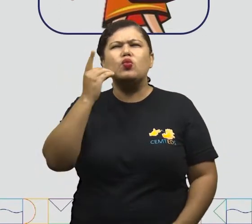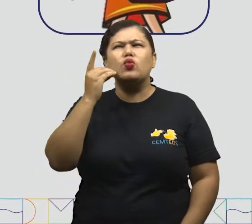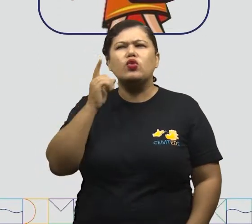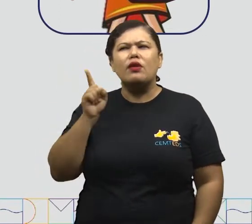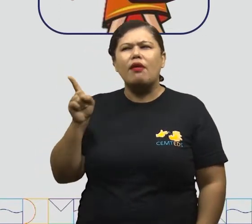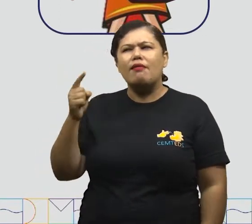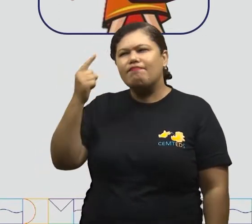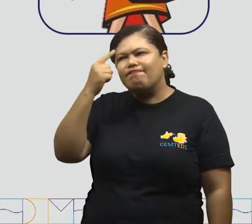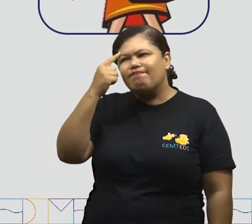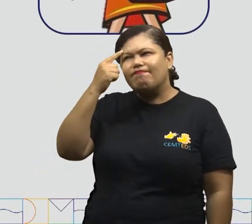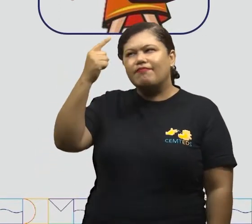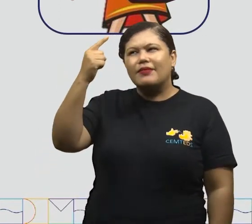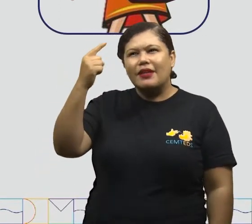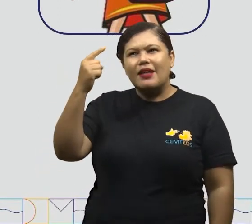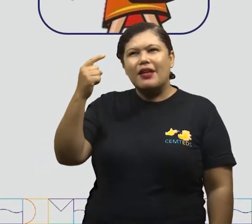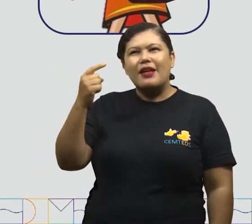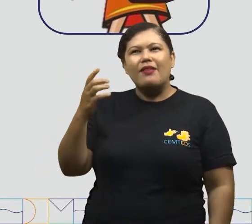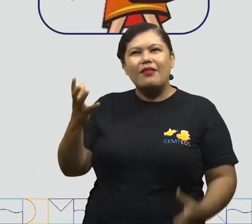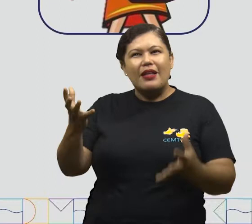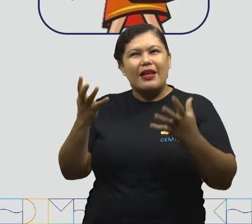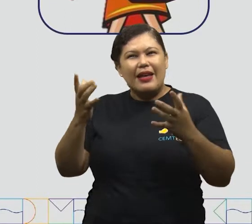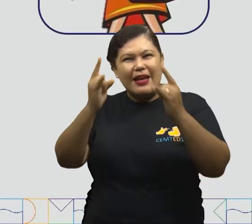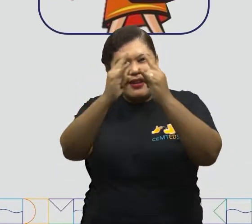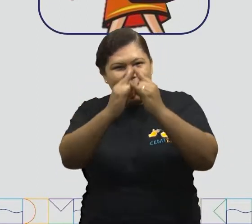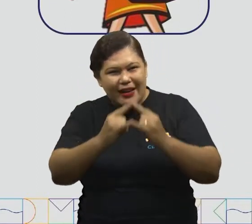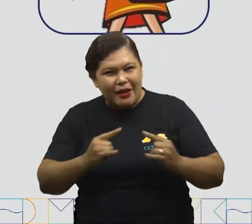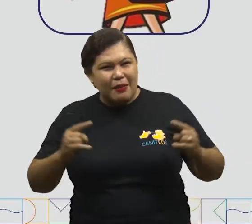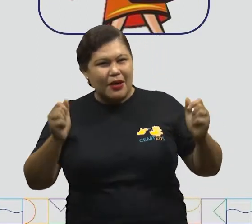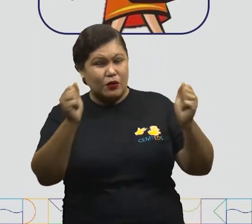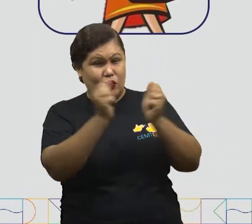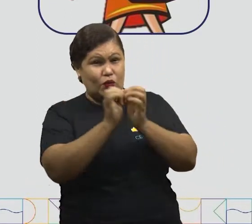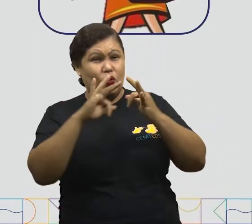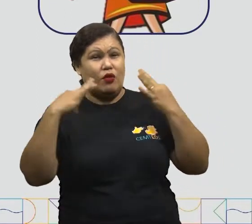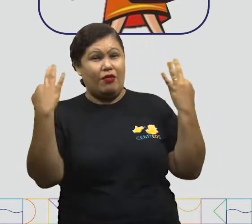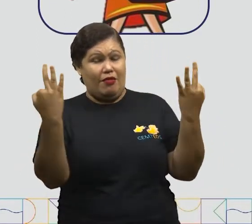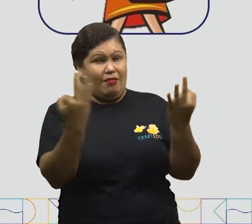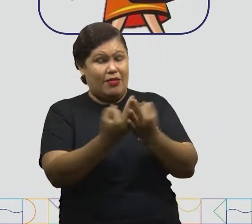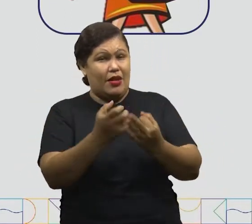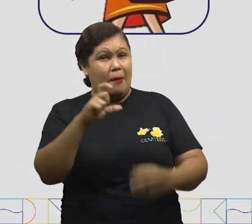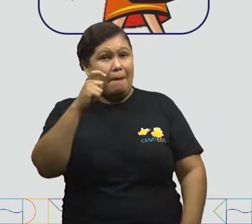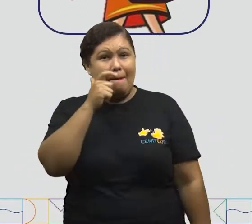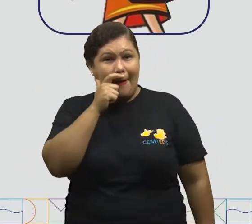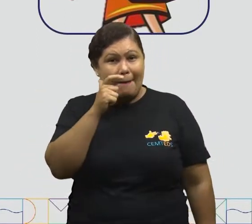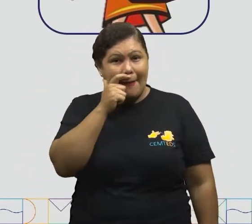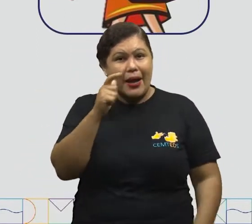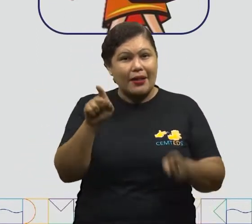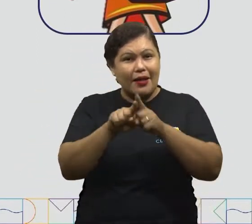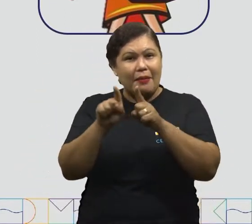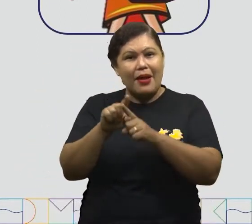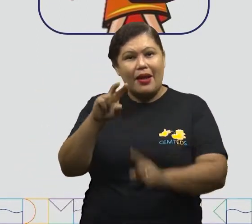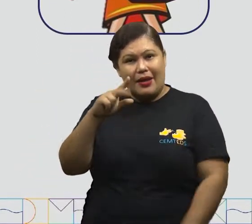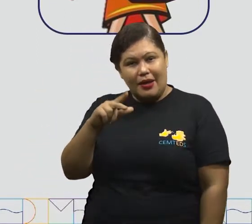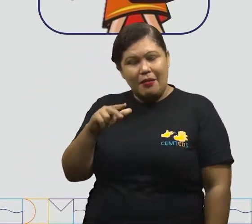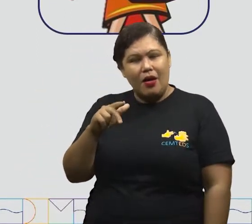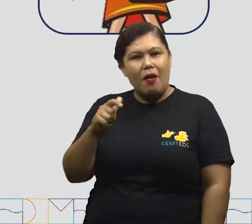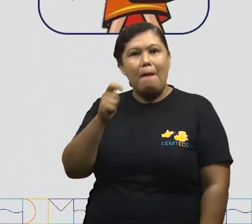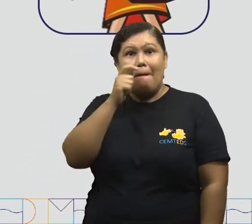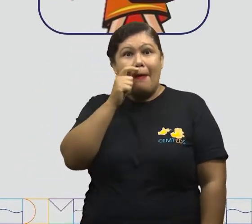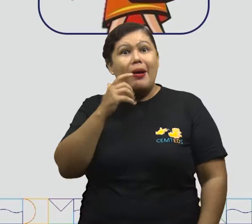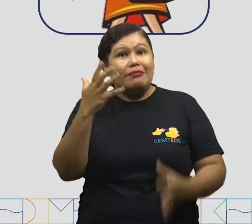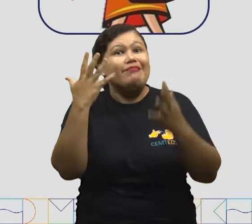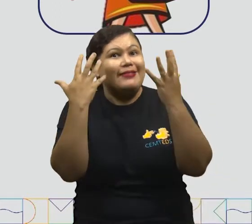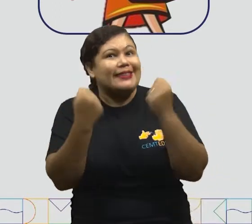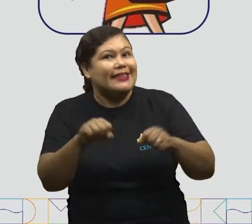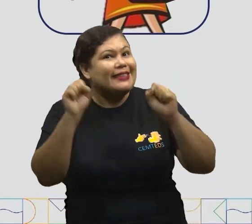dia, Luana decidiu que acamparia com sua família, pais e os irmãos. Os pais dela aceitaram a